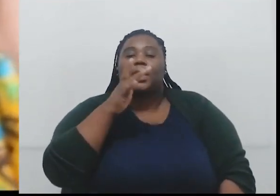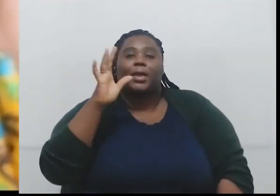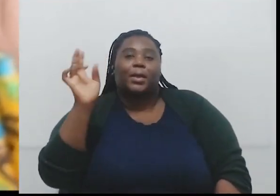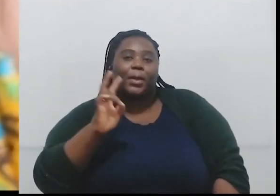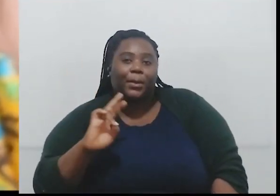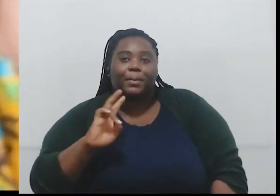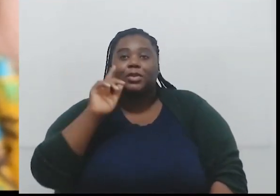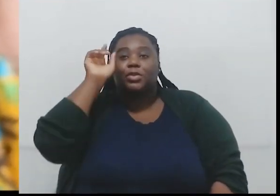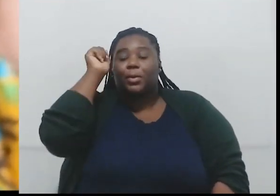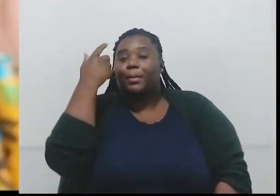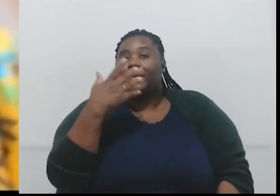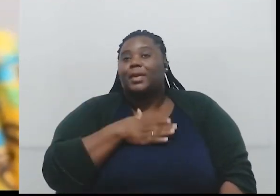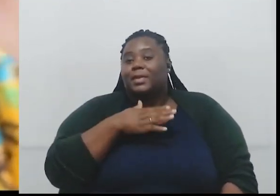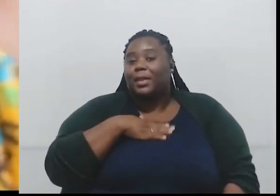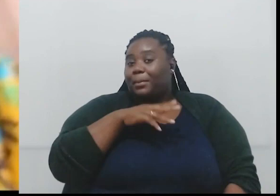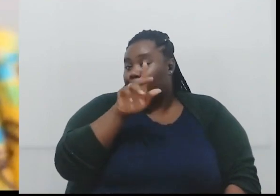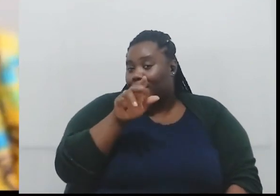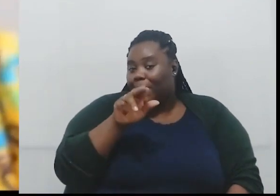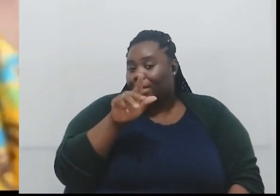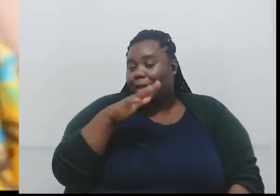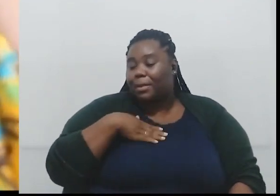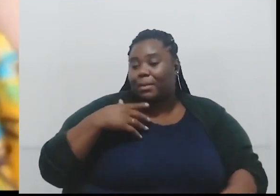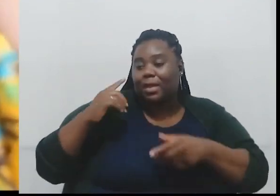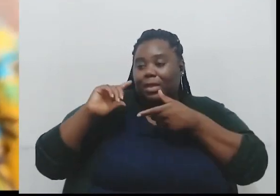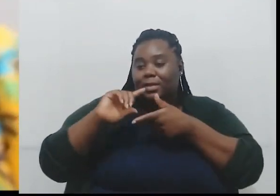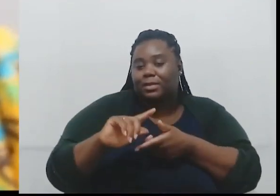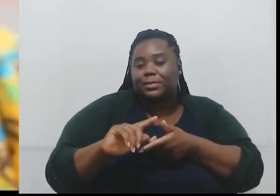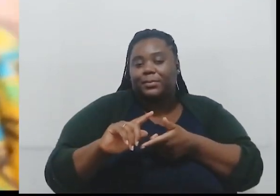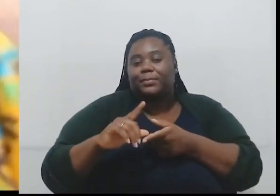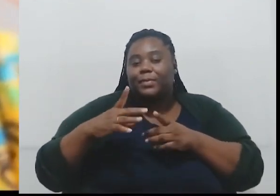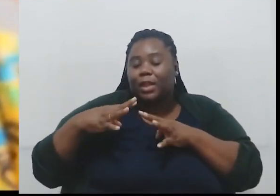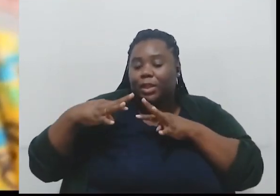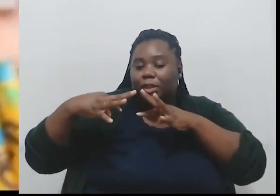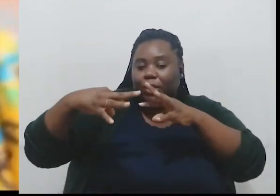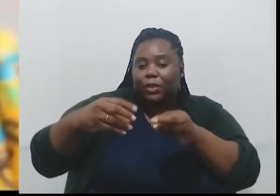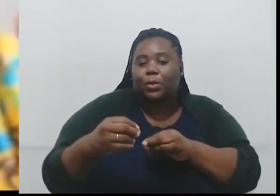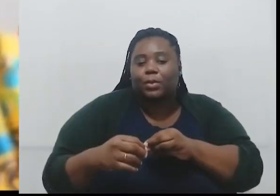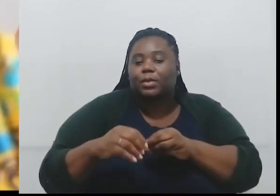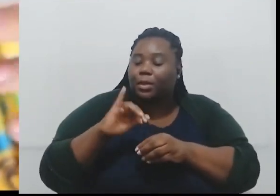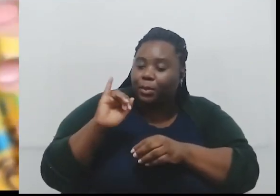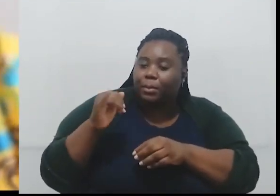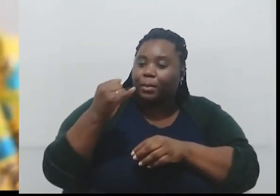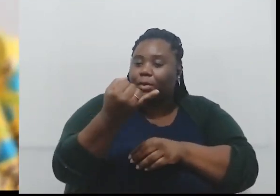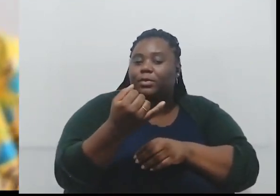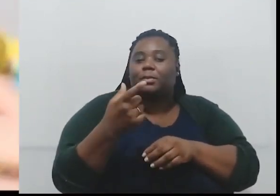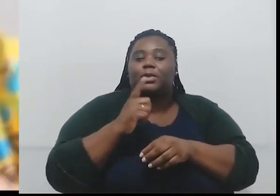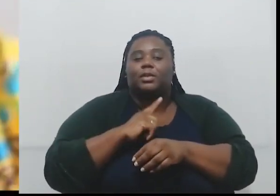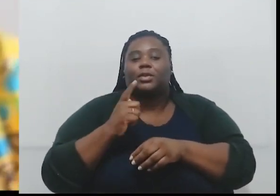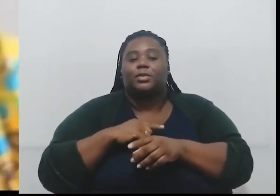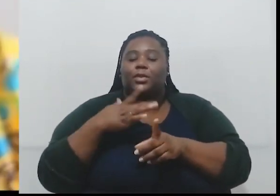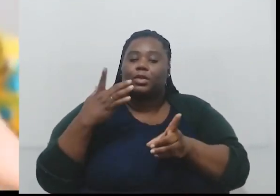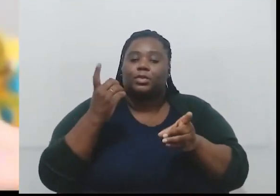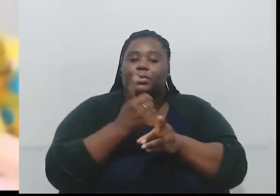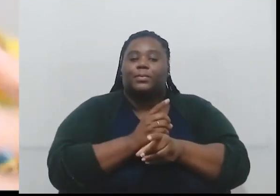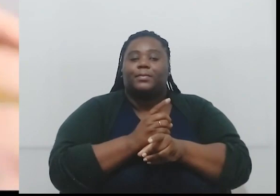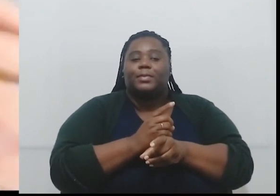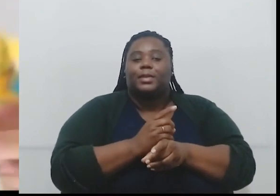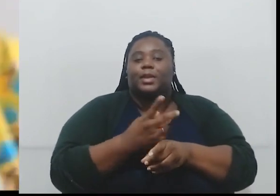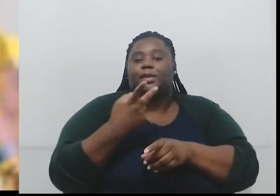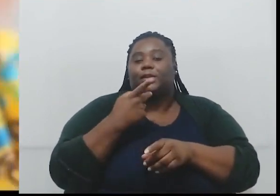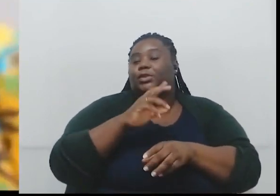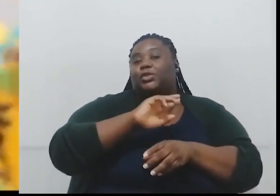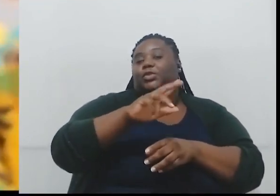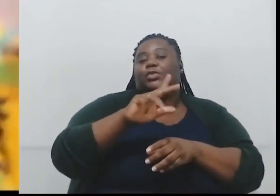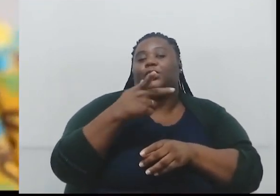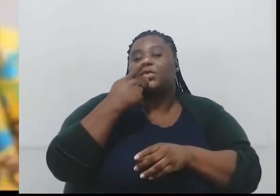interessa. Toda bicha preta é minha irmã, minha ancestral. Sabe? Toda a possibilidade que eu tenho de encontros. E, assim, não estou falando...